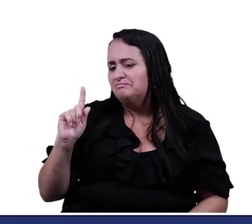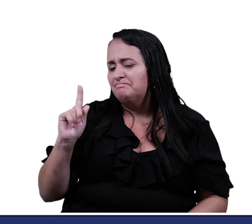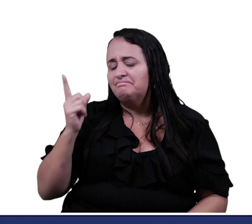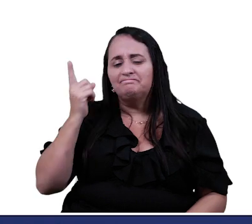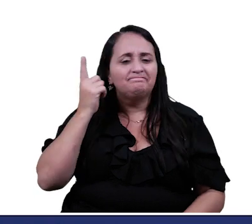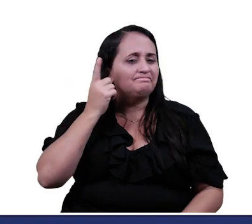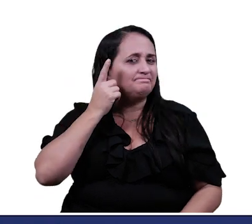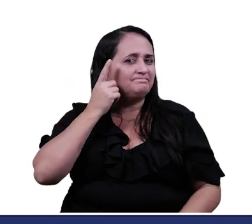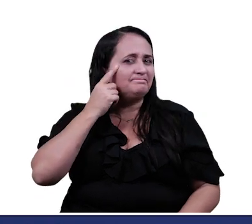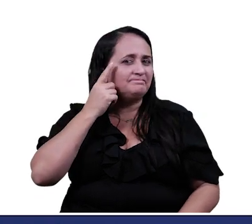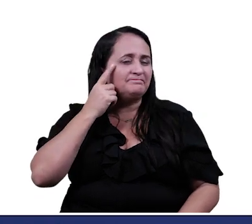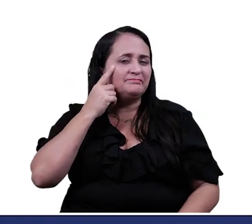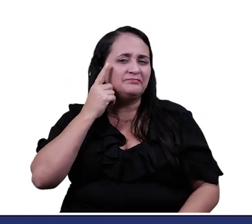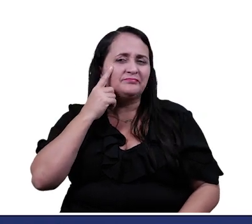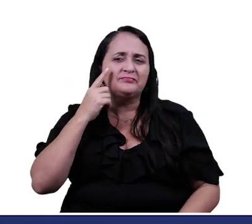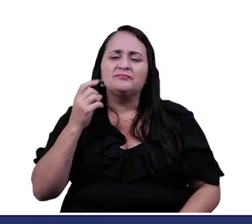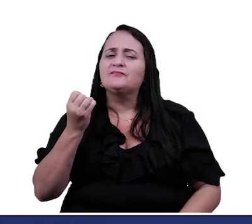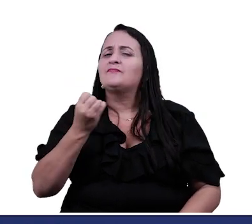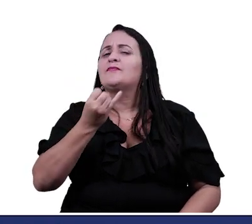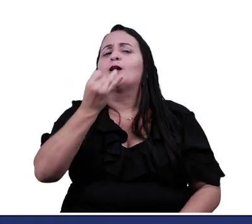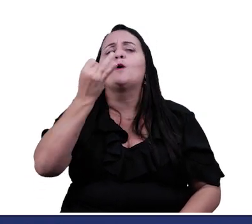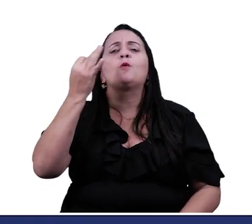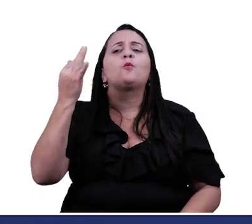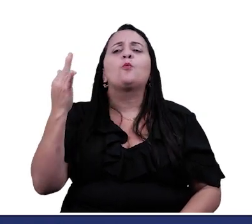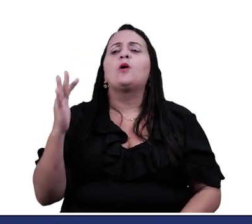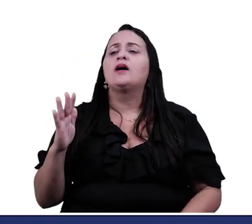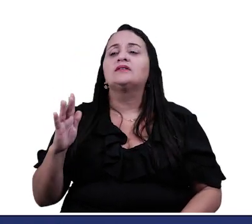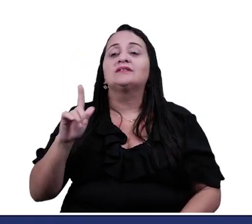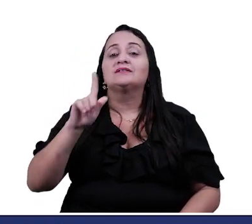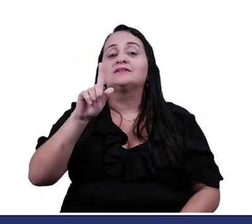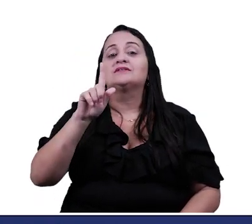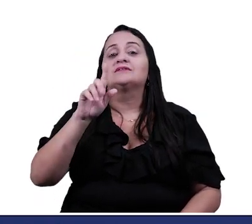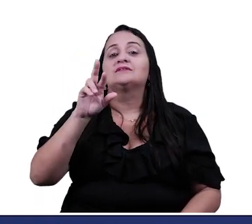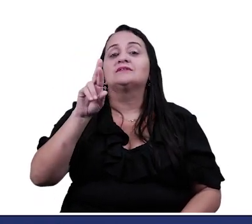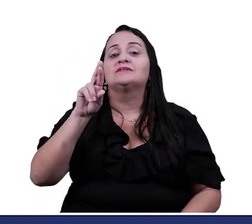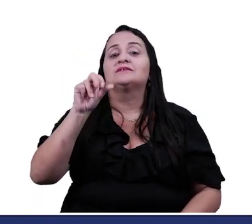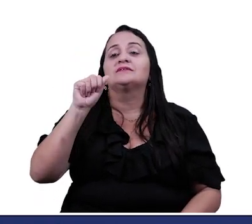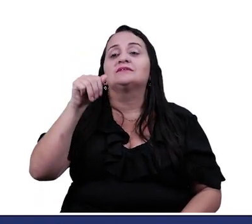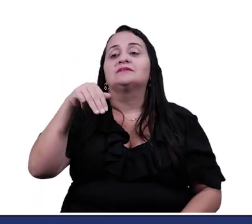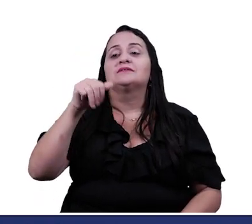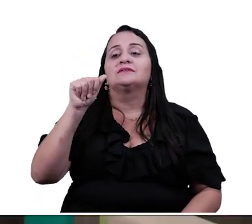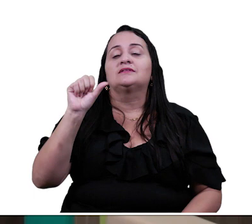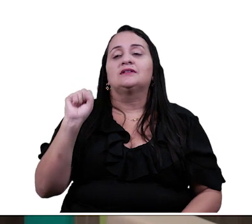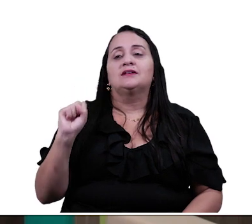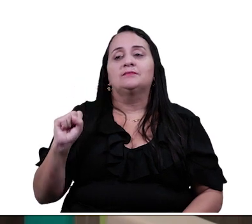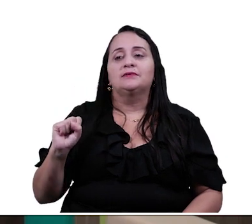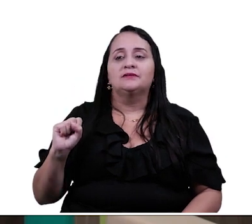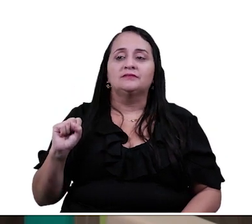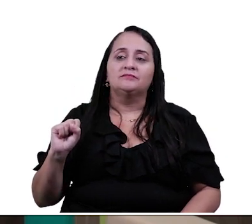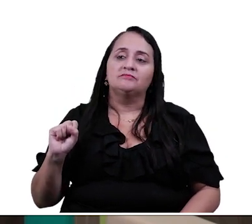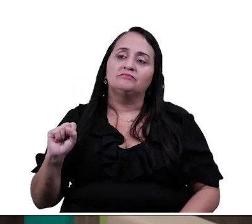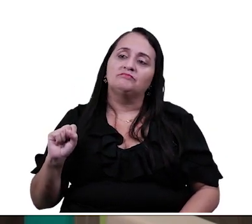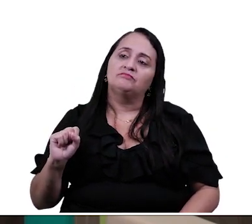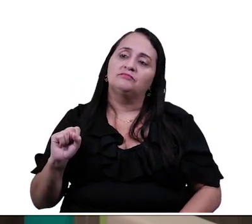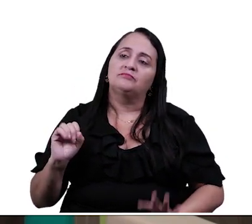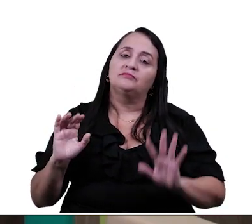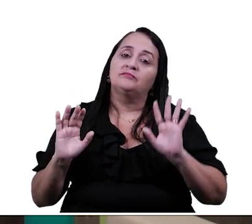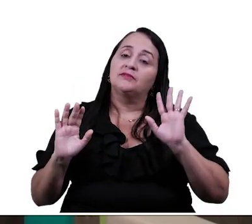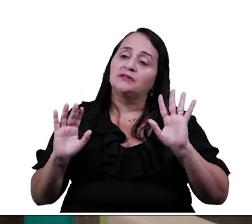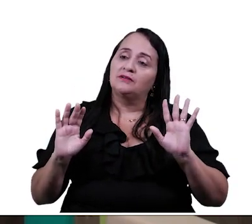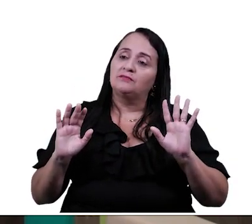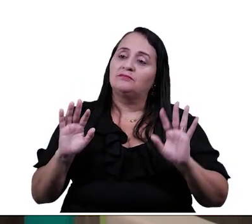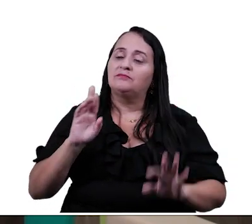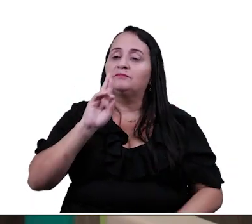Sim, esse valor corresponde a quanto em gramas? Bem,